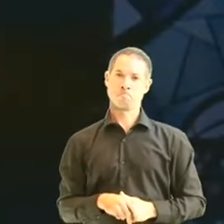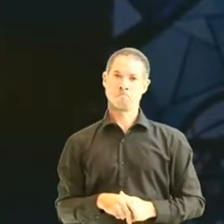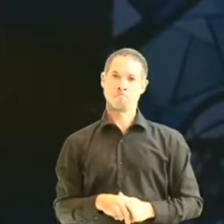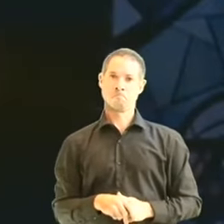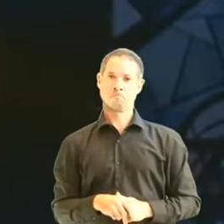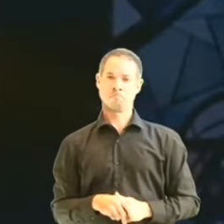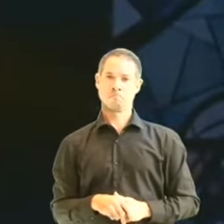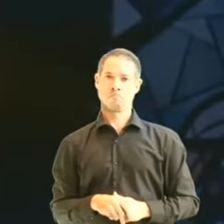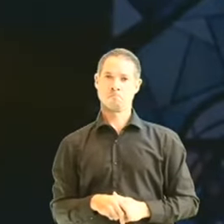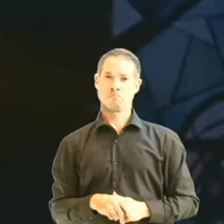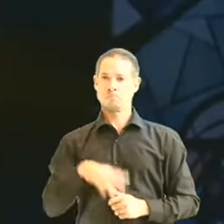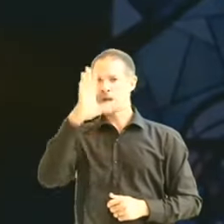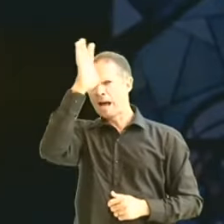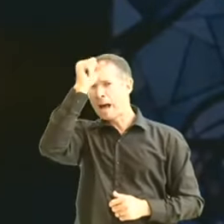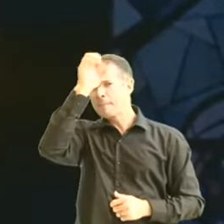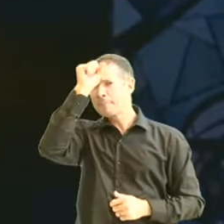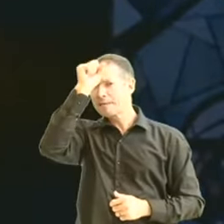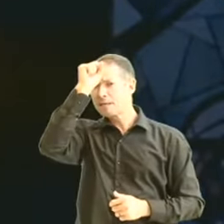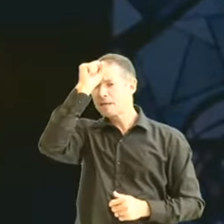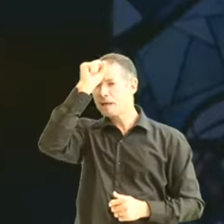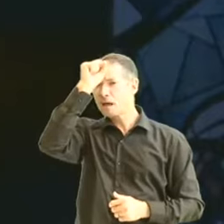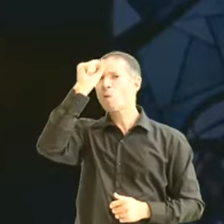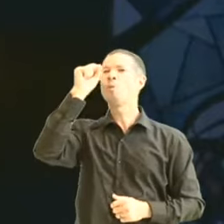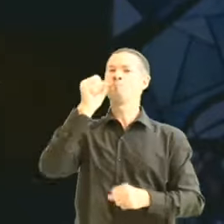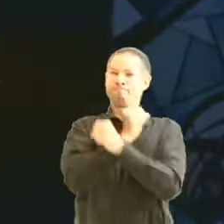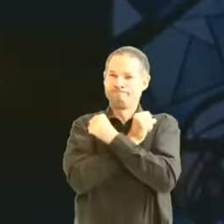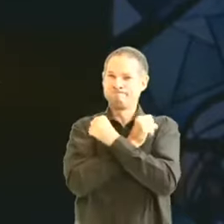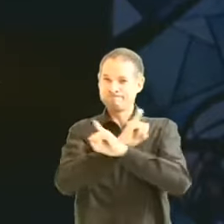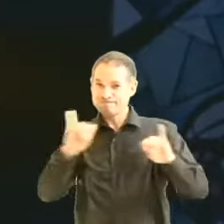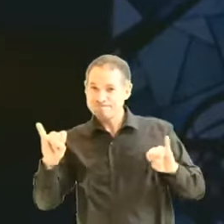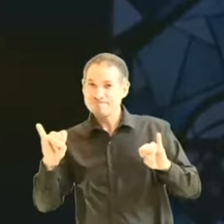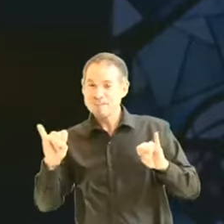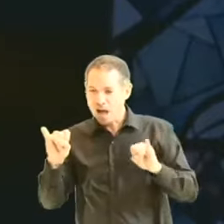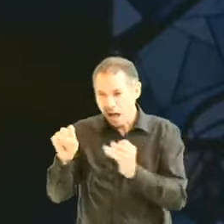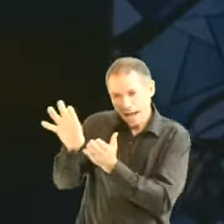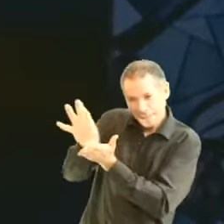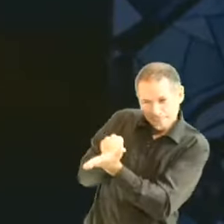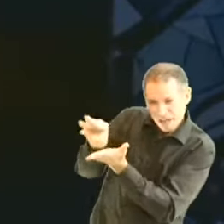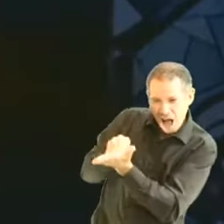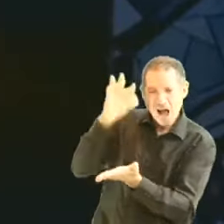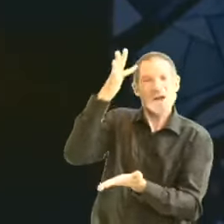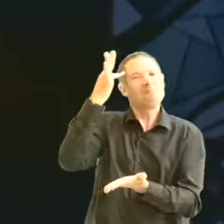a aprender com Abacuque a viver pela fé,